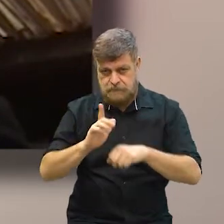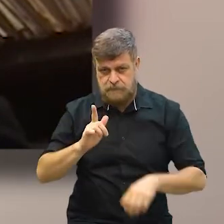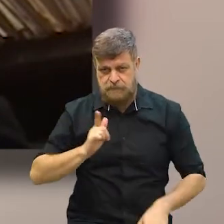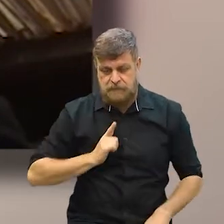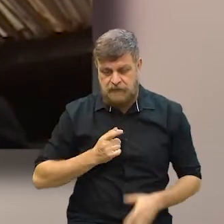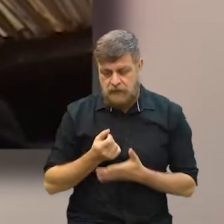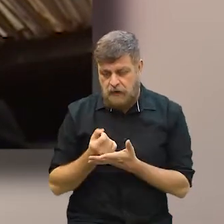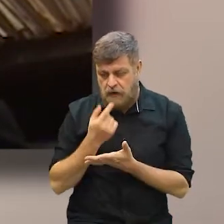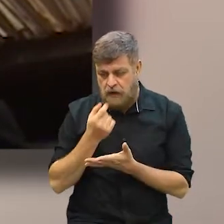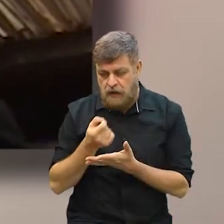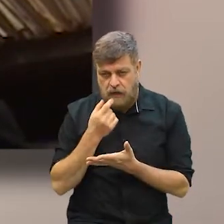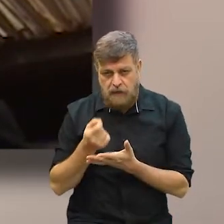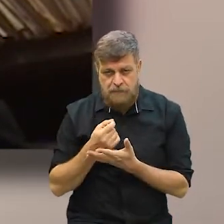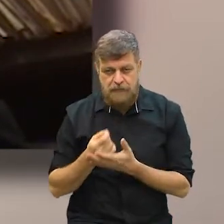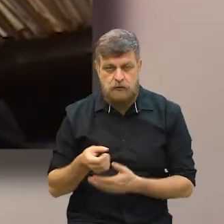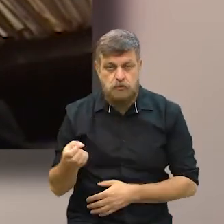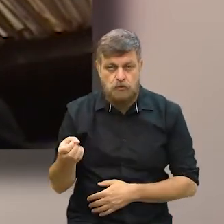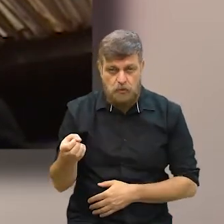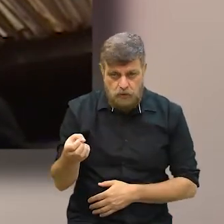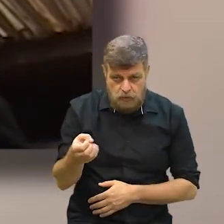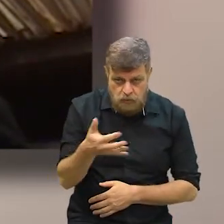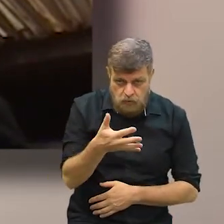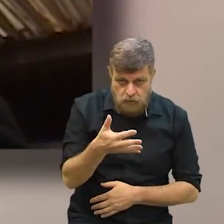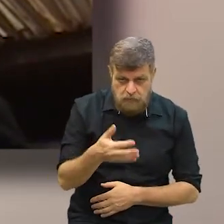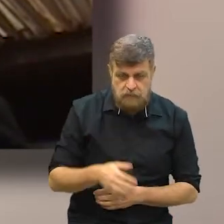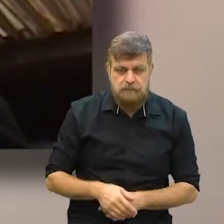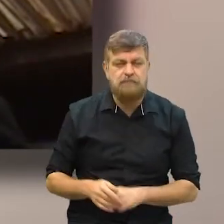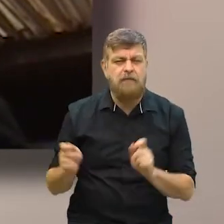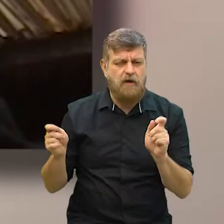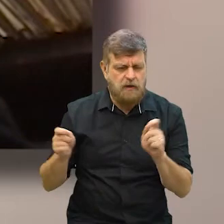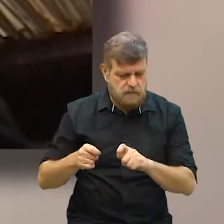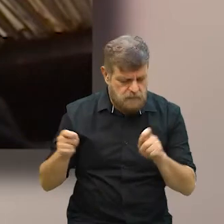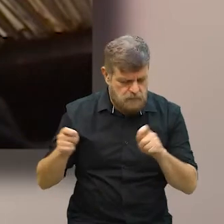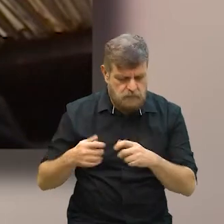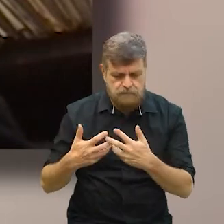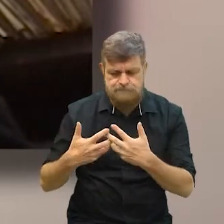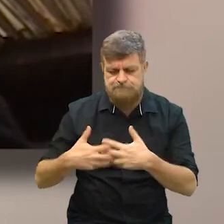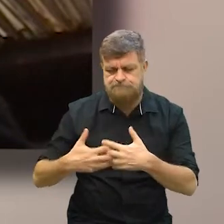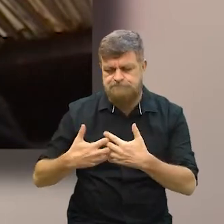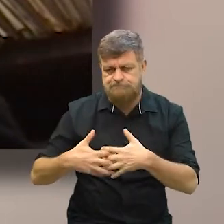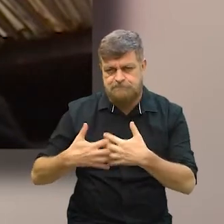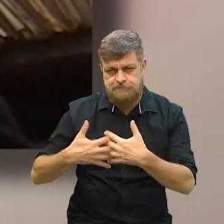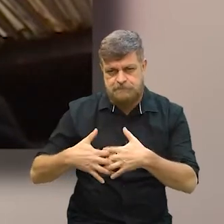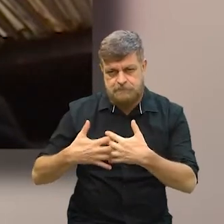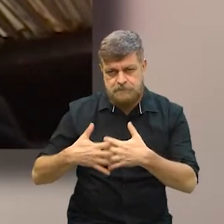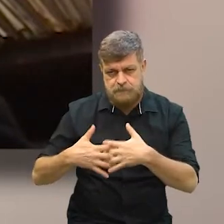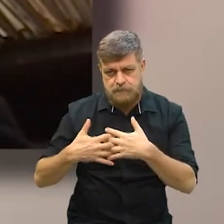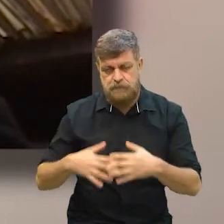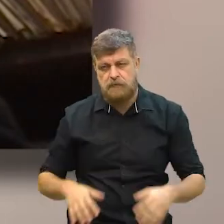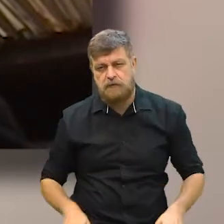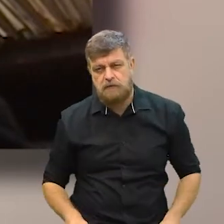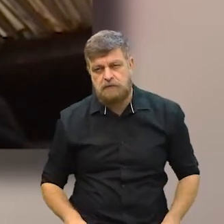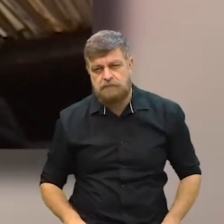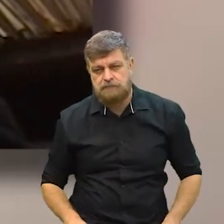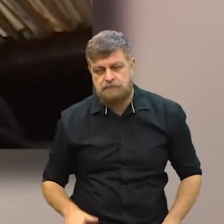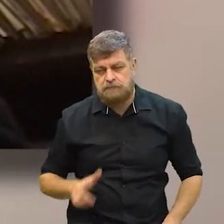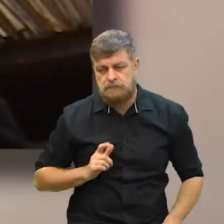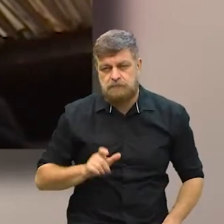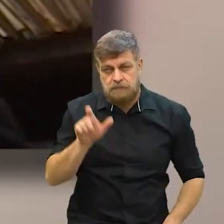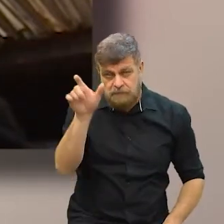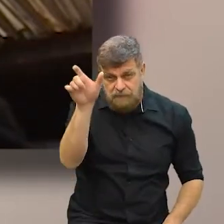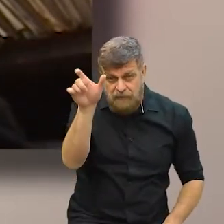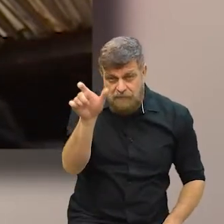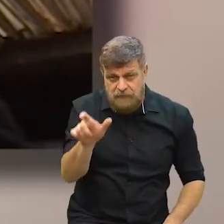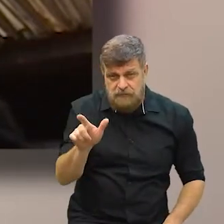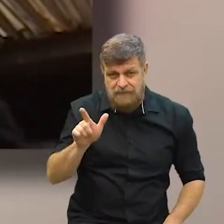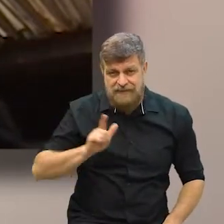As novas medicações antirretrovirais dão conta de ter,